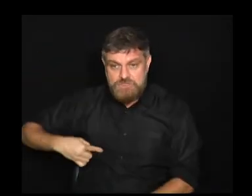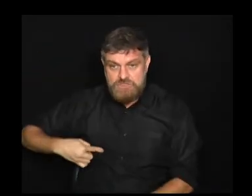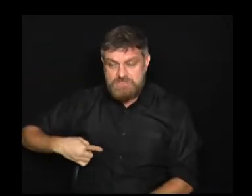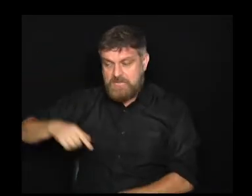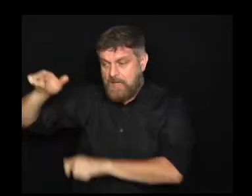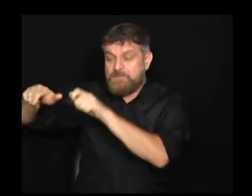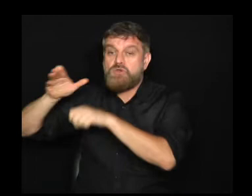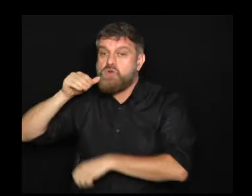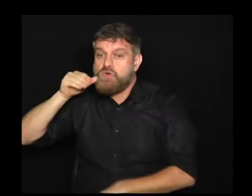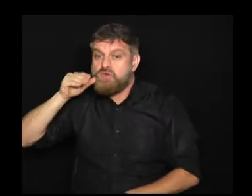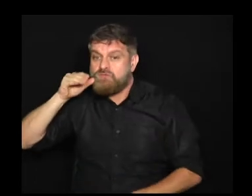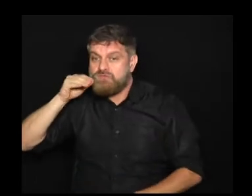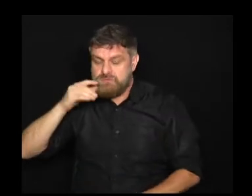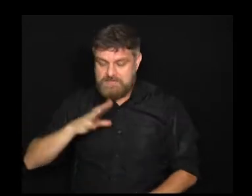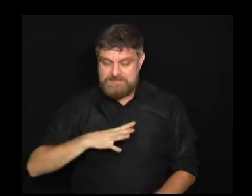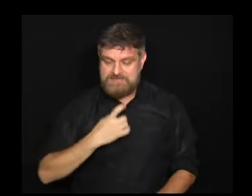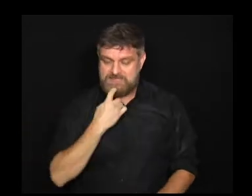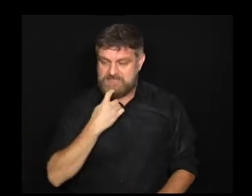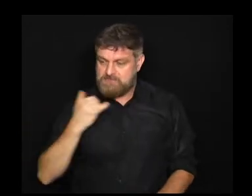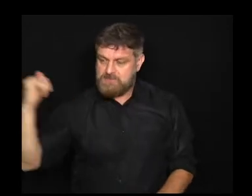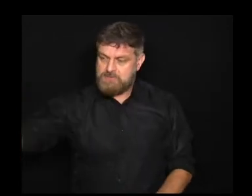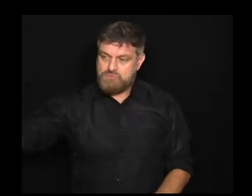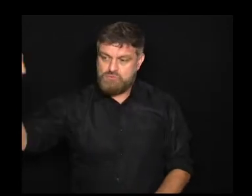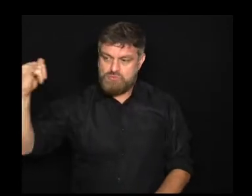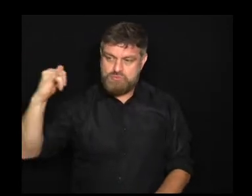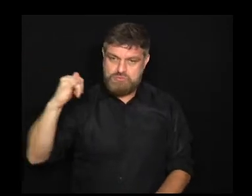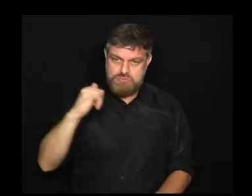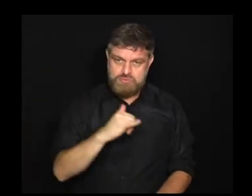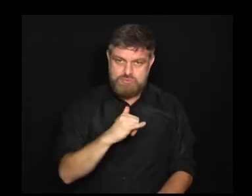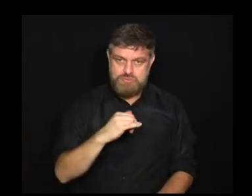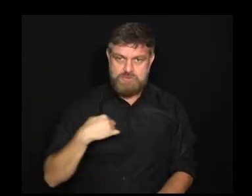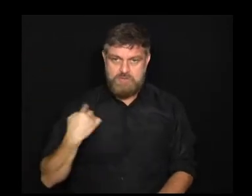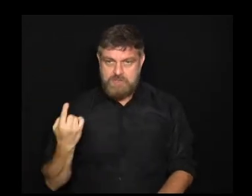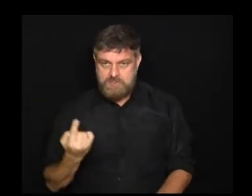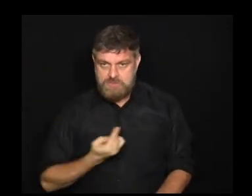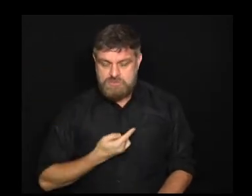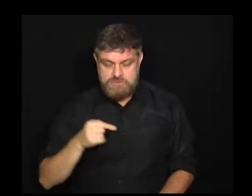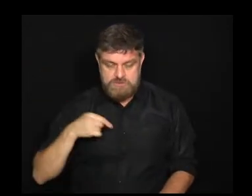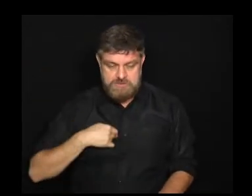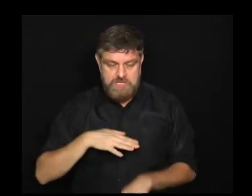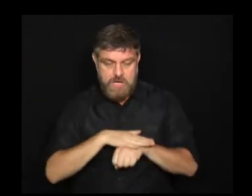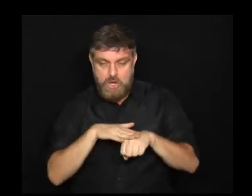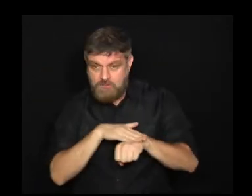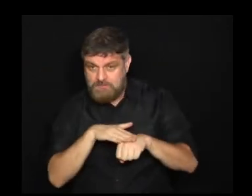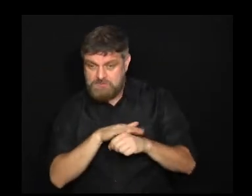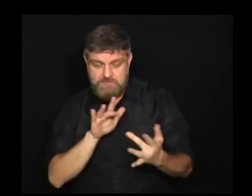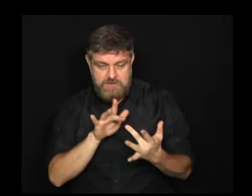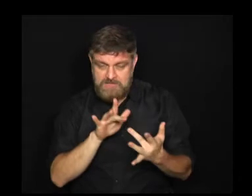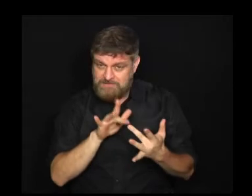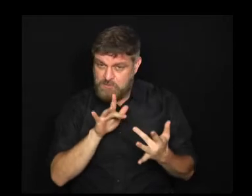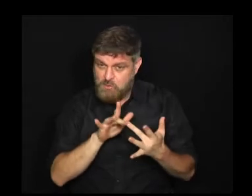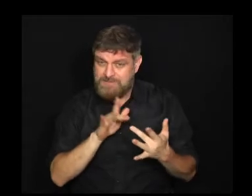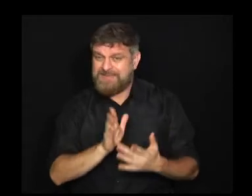chinesas que tinham filial em Campinas, eu falei invertido. As empresas chinesas que tinham filiais em Campinas, a gente fez contato através